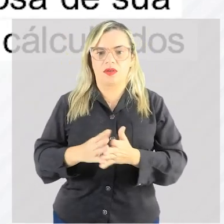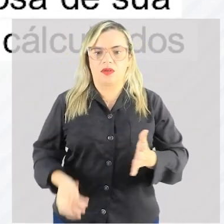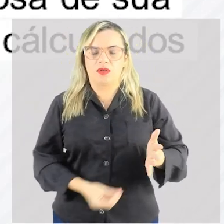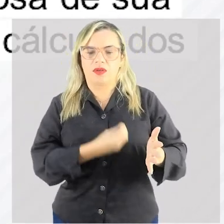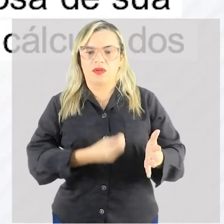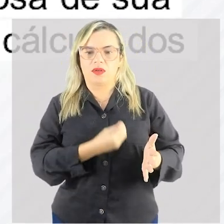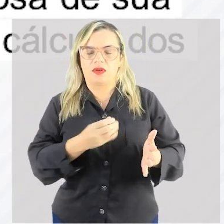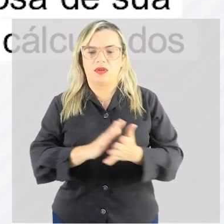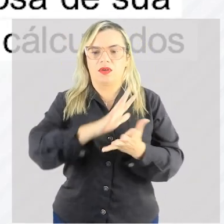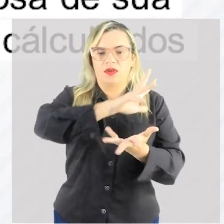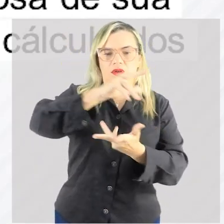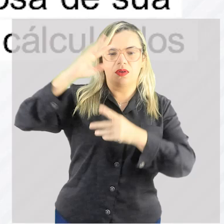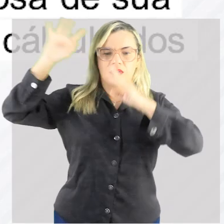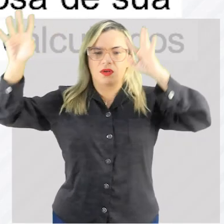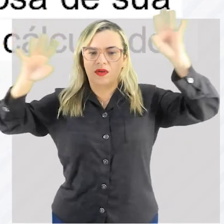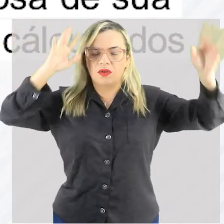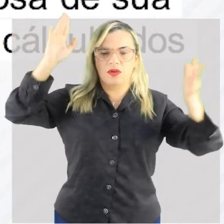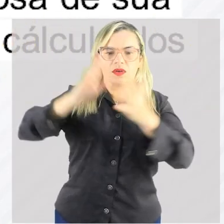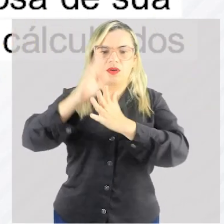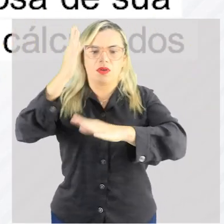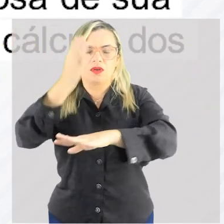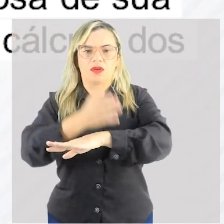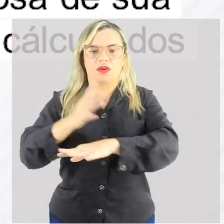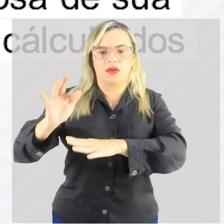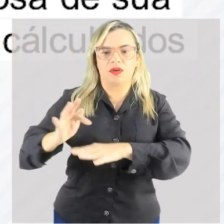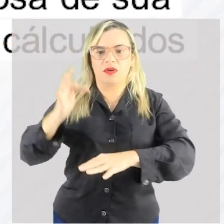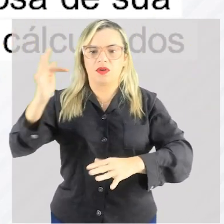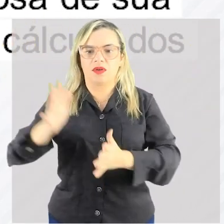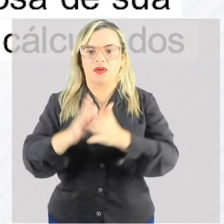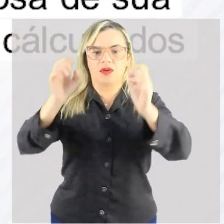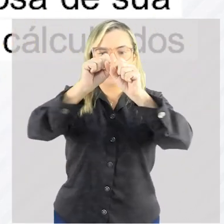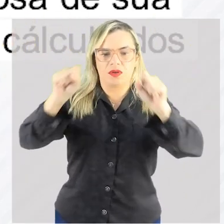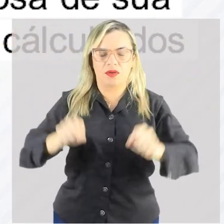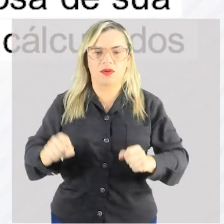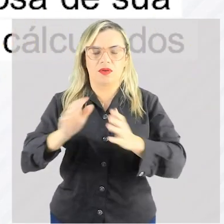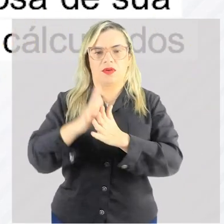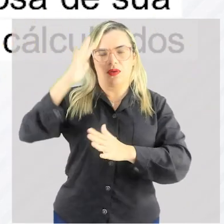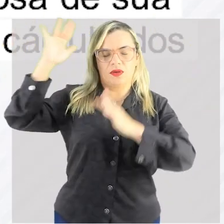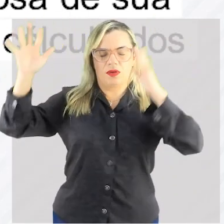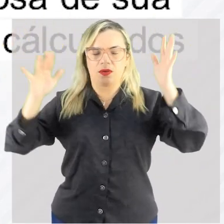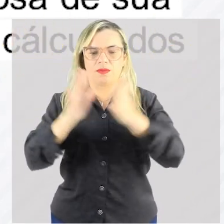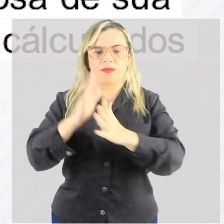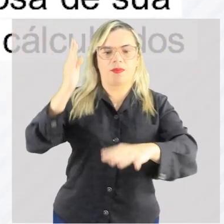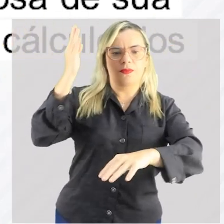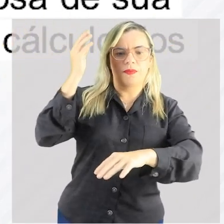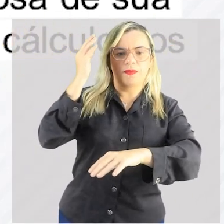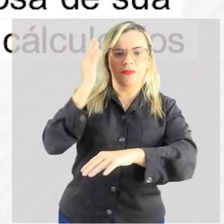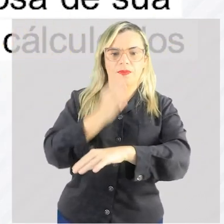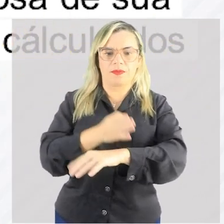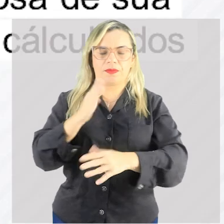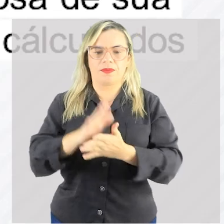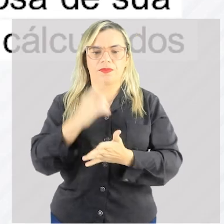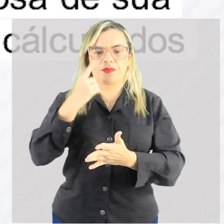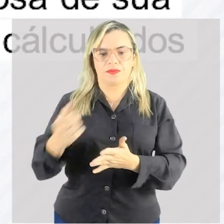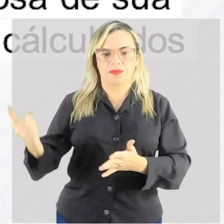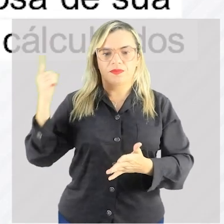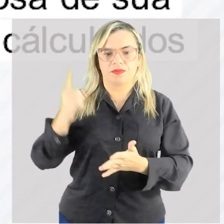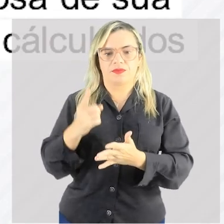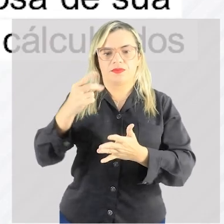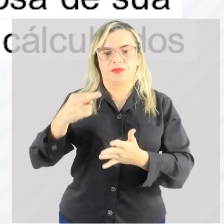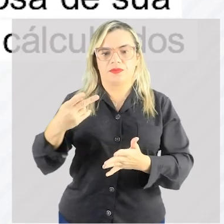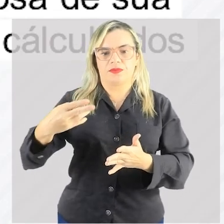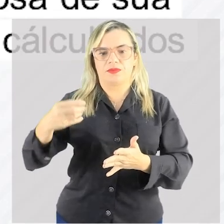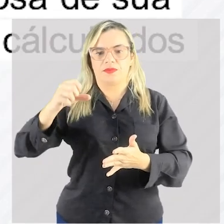medievais futuristas etc no sistema de fantasia medieval dangas e dragons o jogador